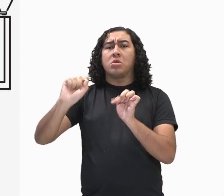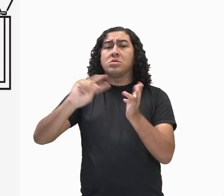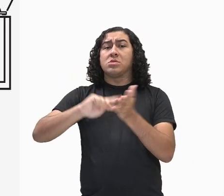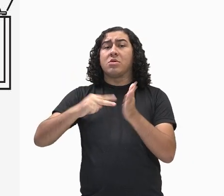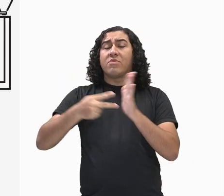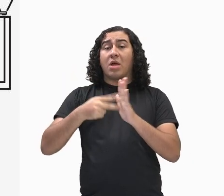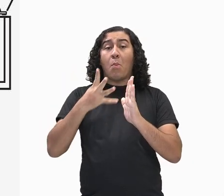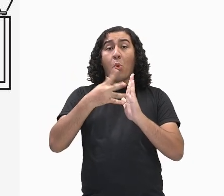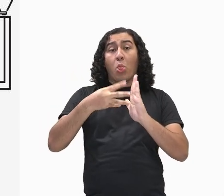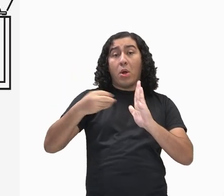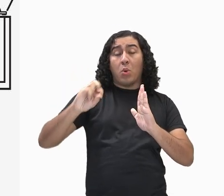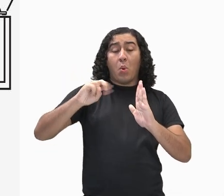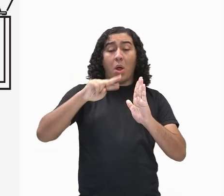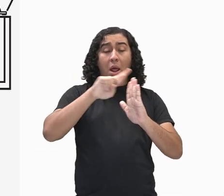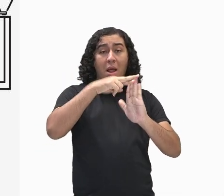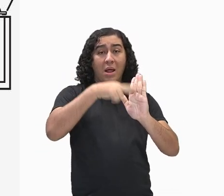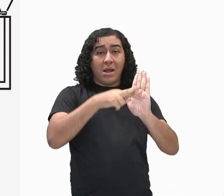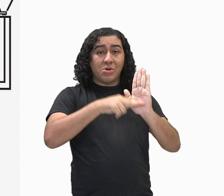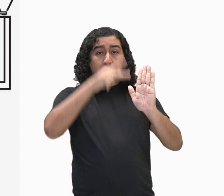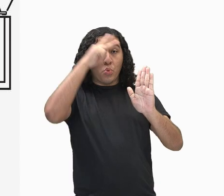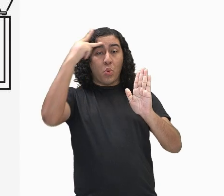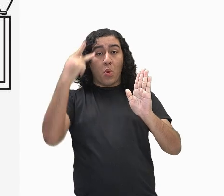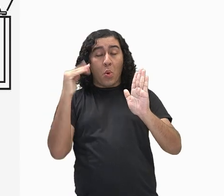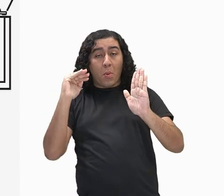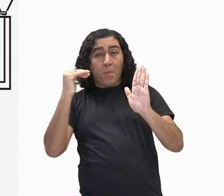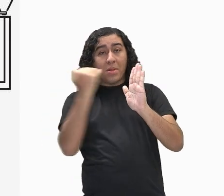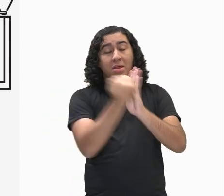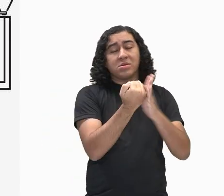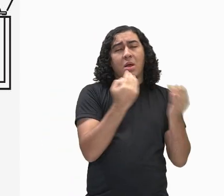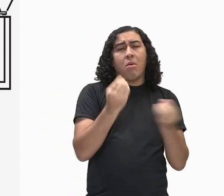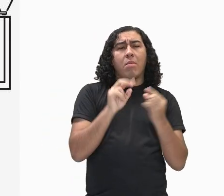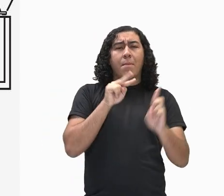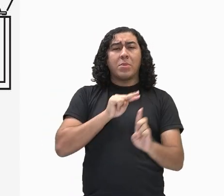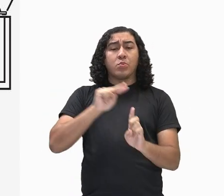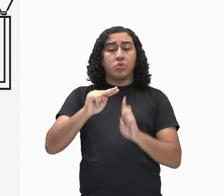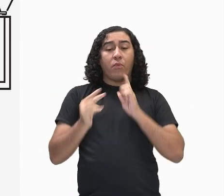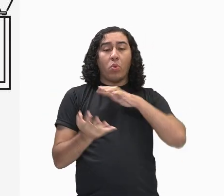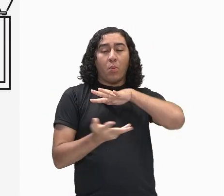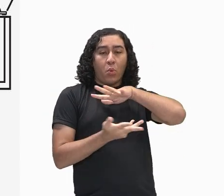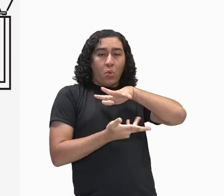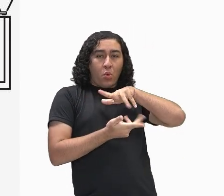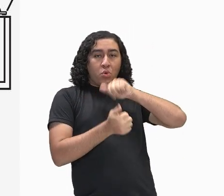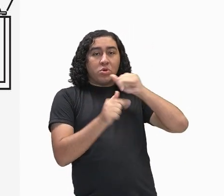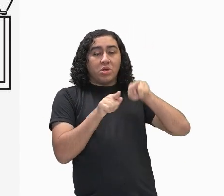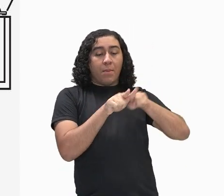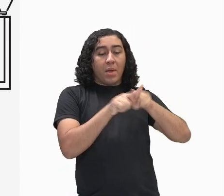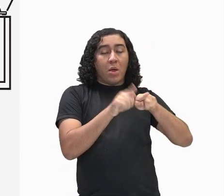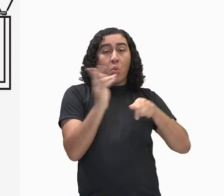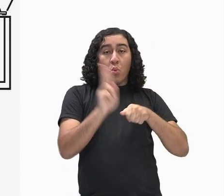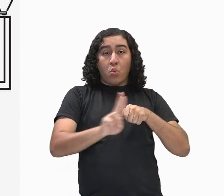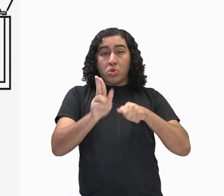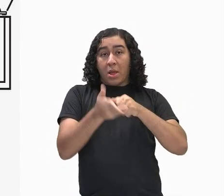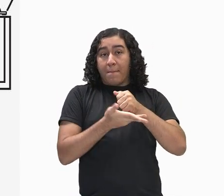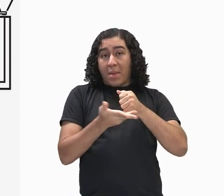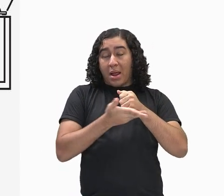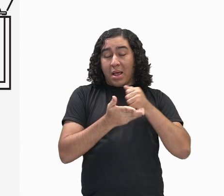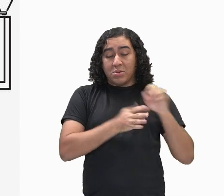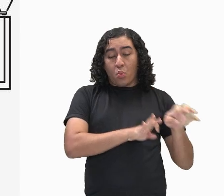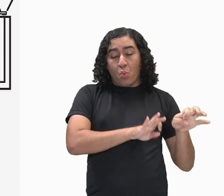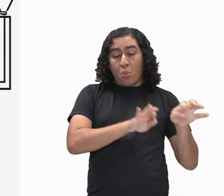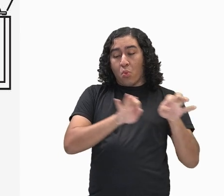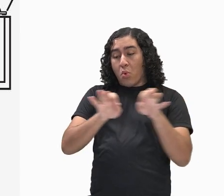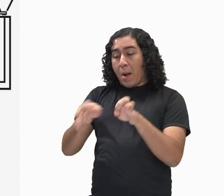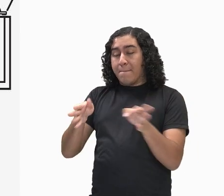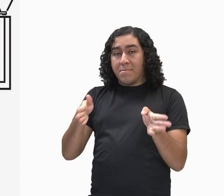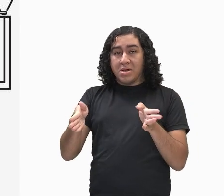ou padrão a seguir, tá? É uma maneira de ver o mundo e se guiar por ela num determinado